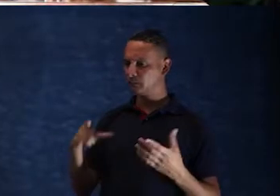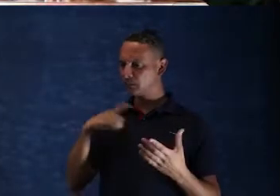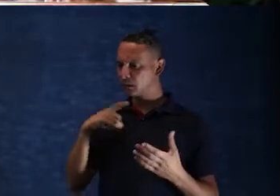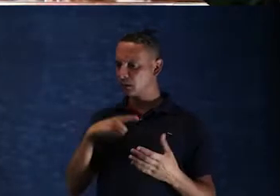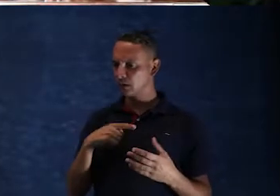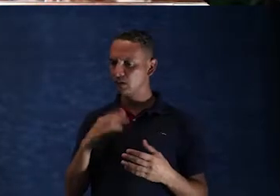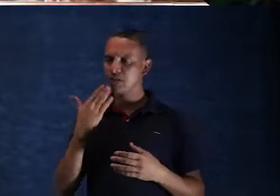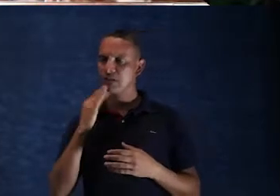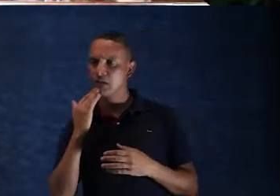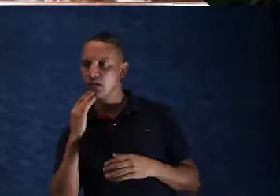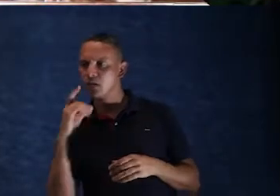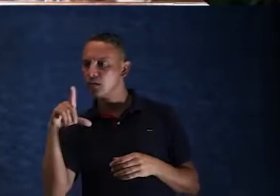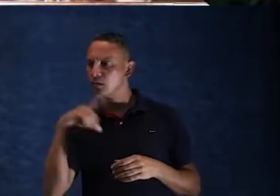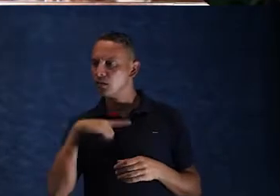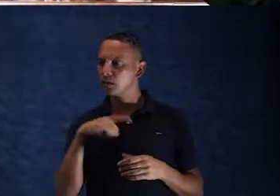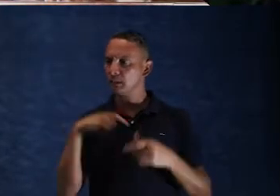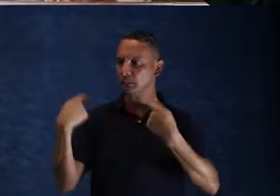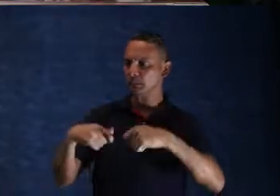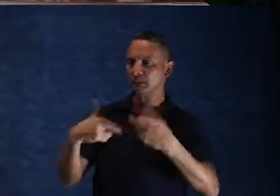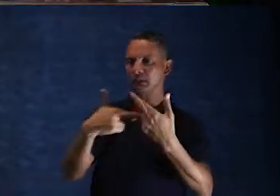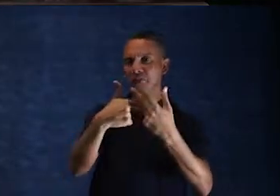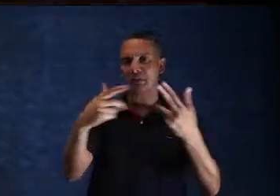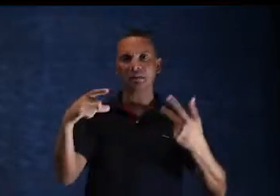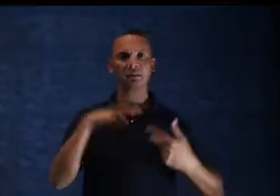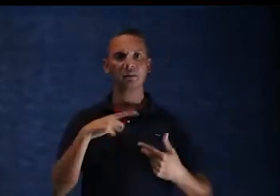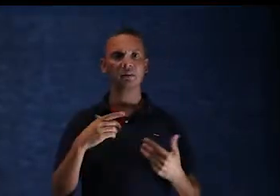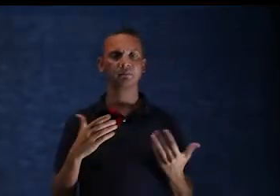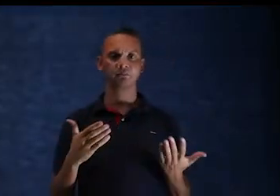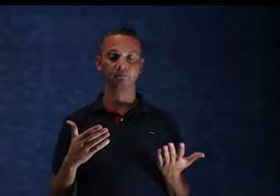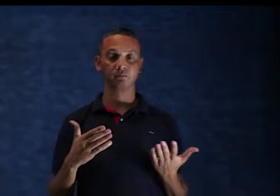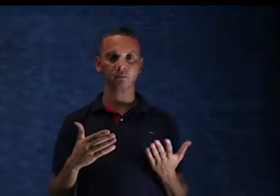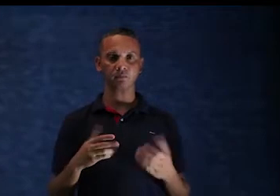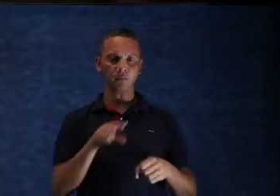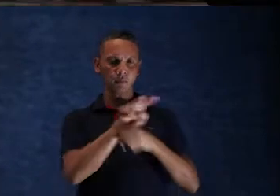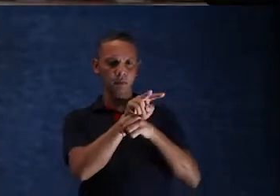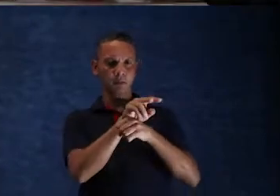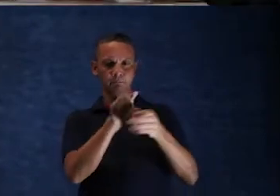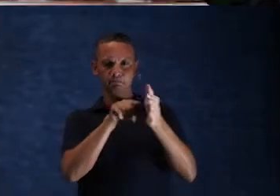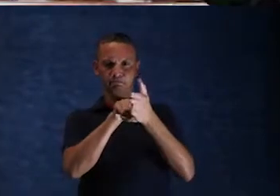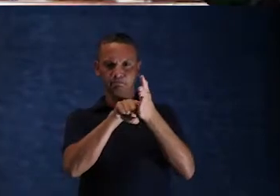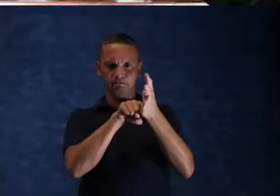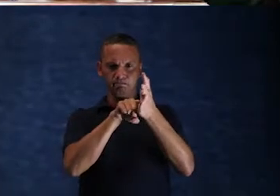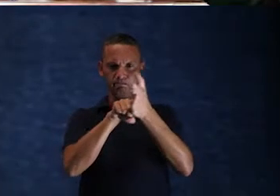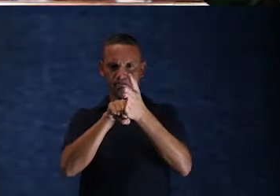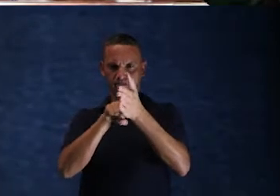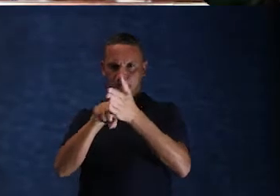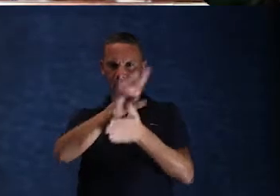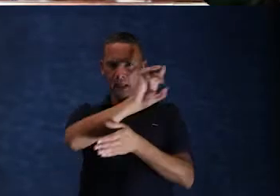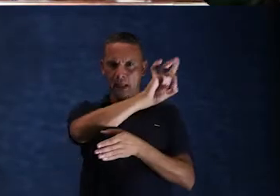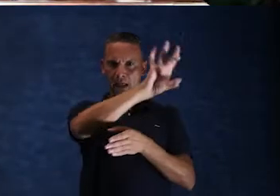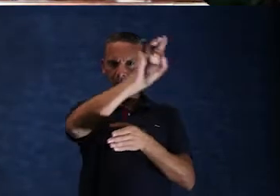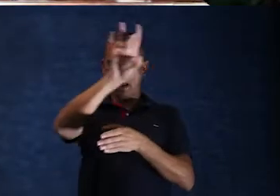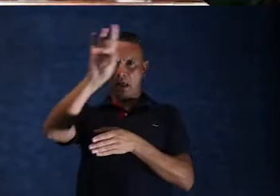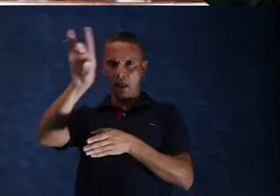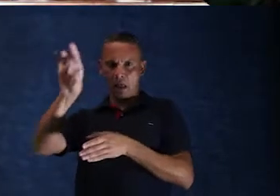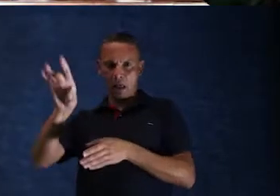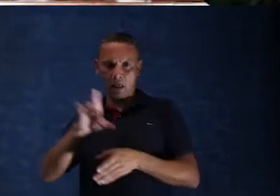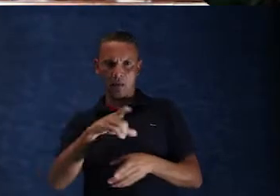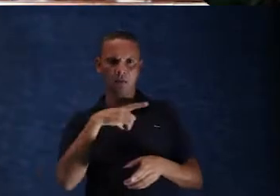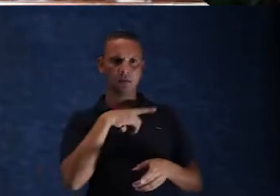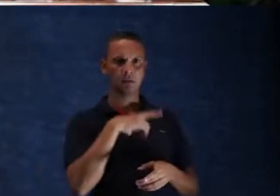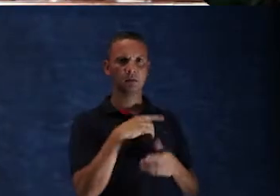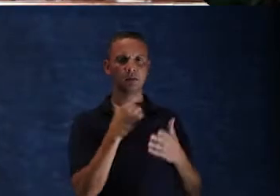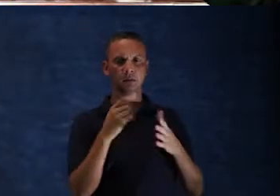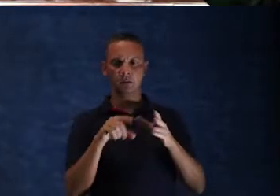carência da periferia, com suas necessidades mais básicas. O detetive entra e sai de cada um desses territórios e, entre